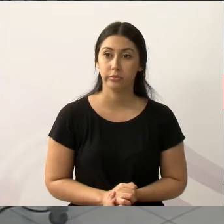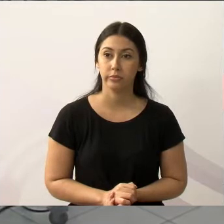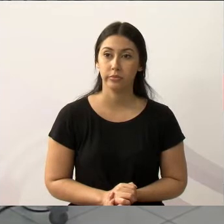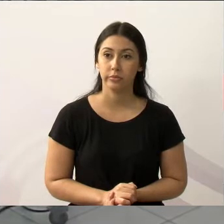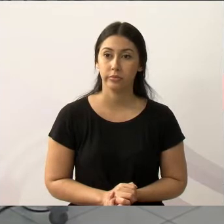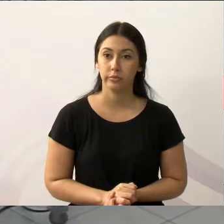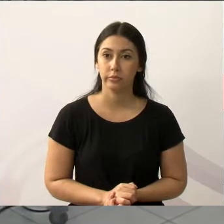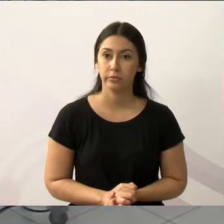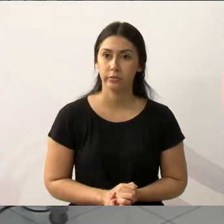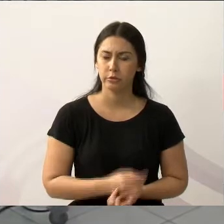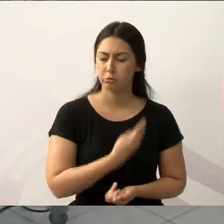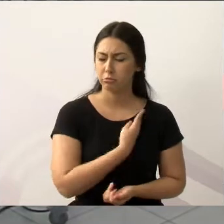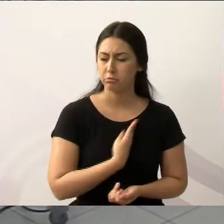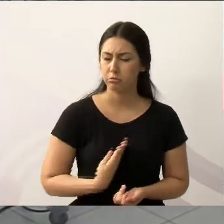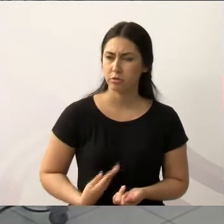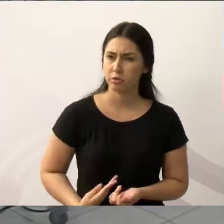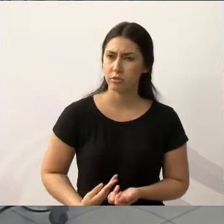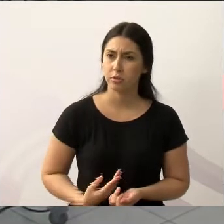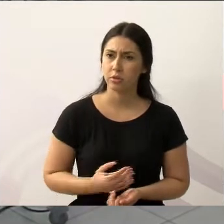Do governo federal?